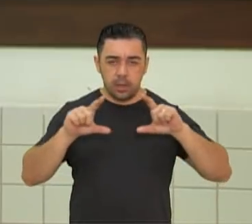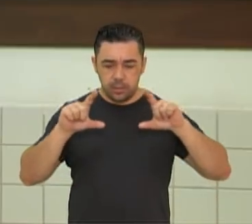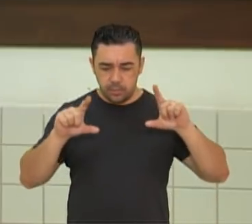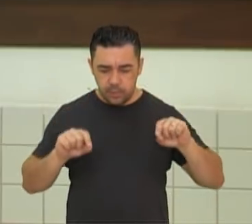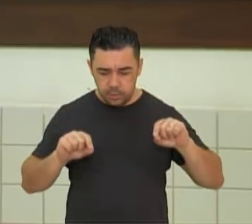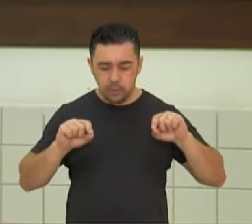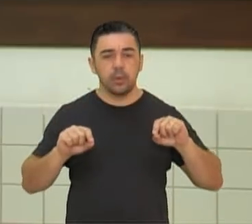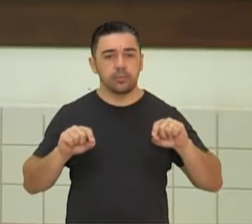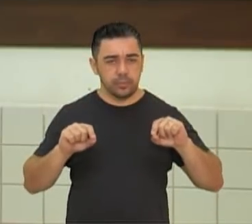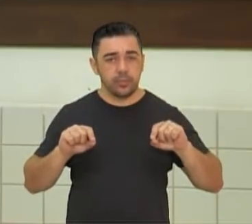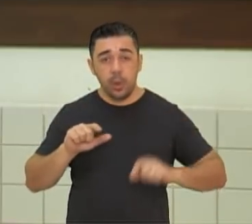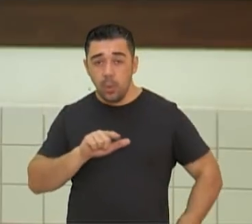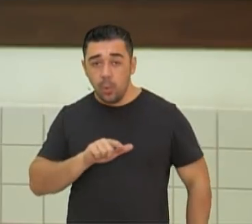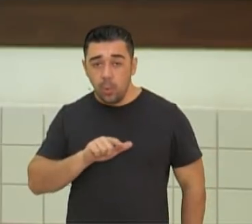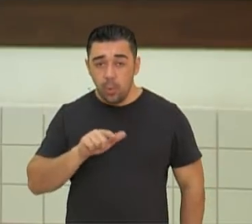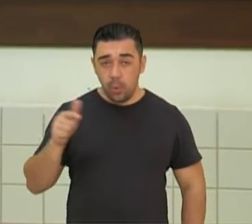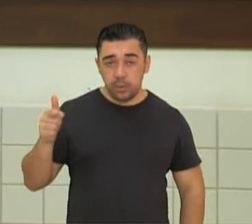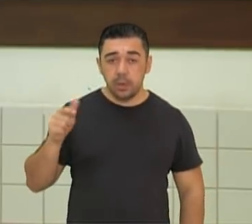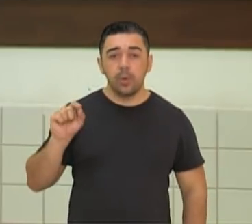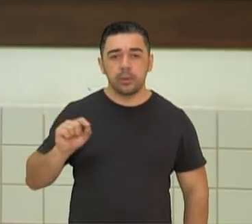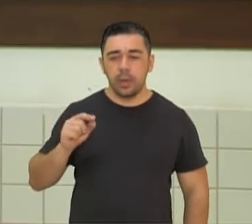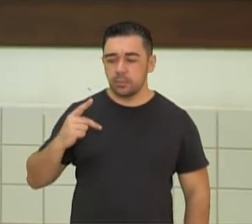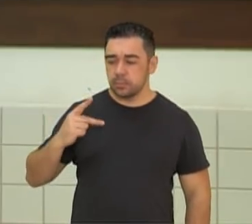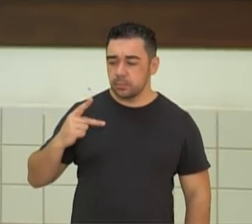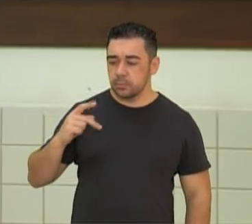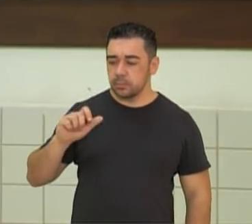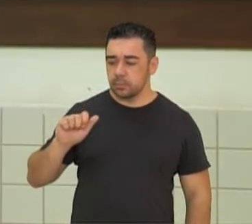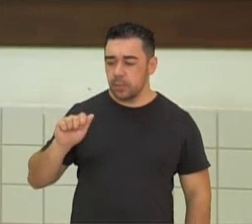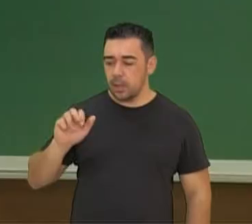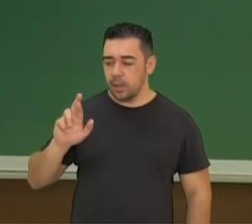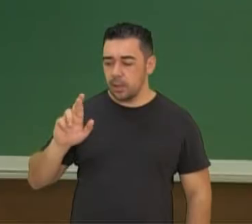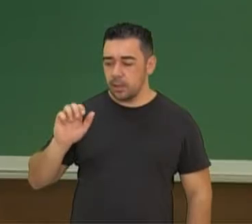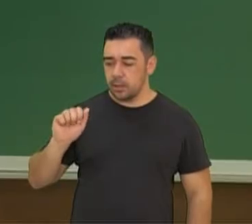as outras letras vão ser chamadas de parâmetros, tá bom?